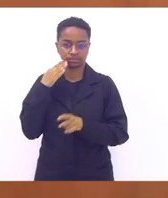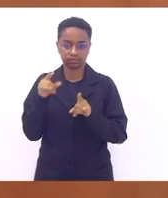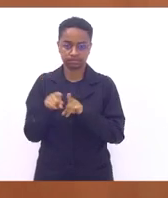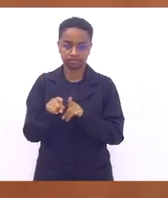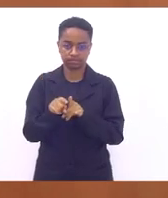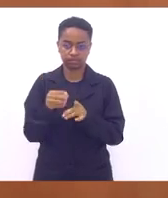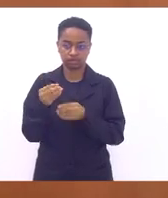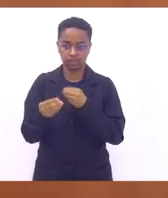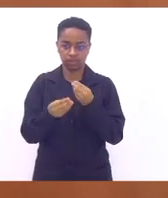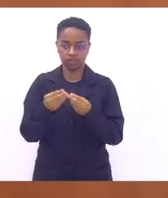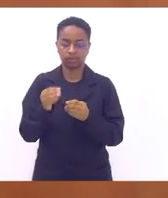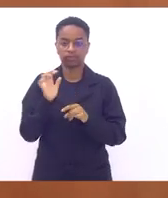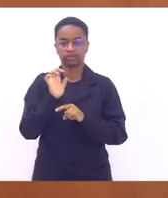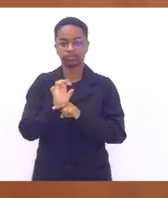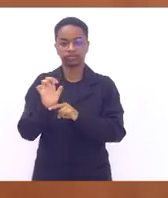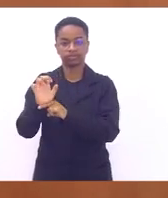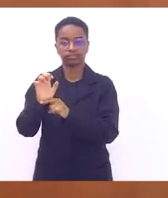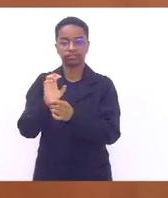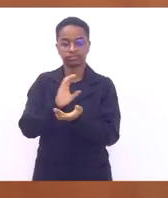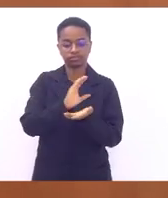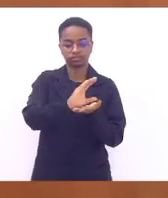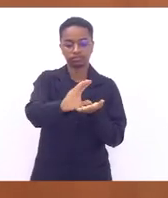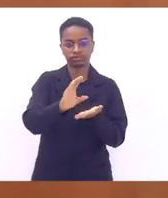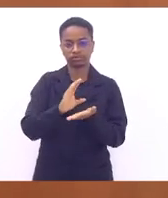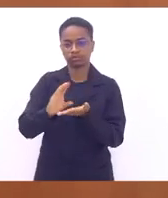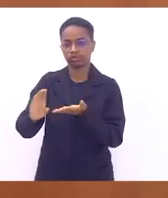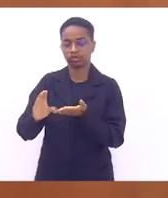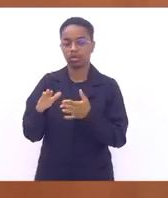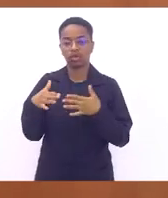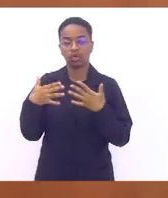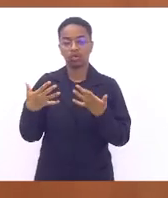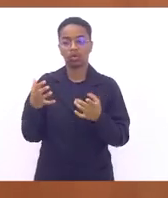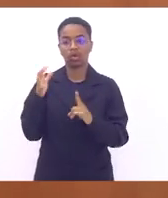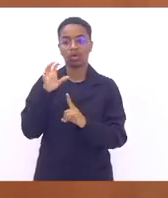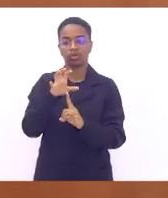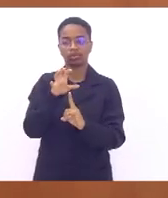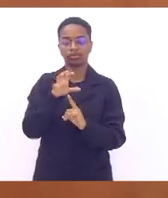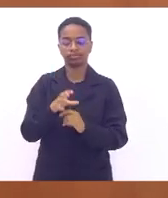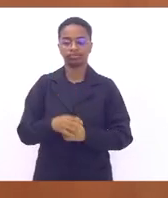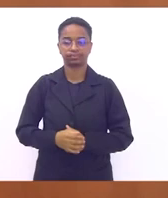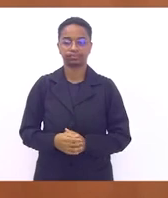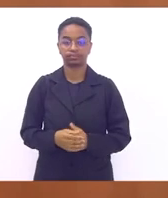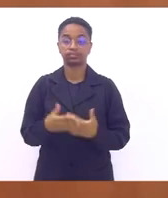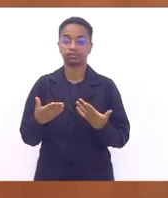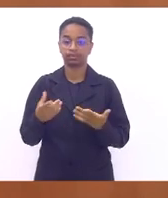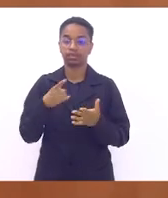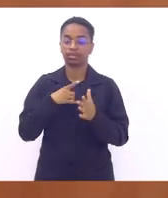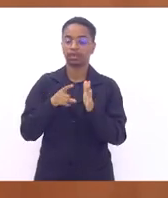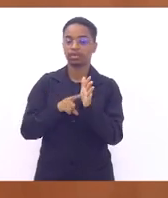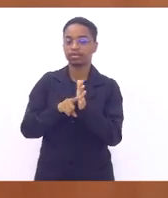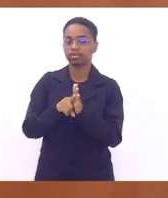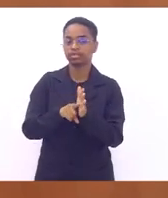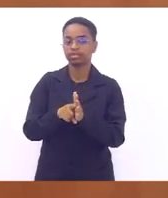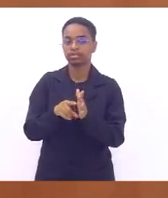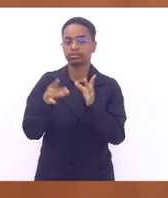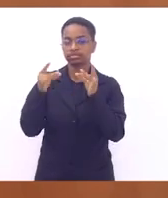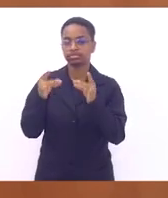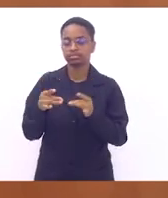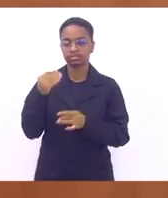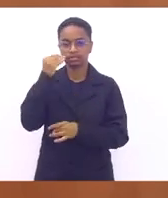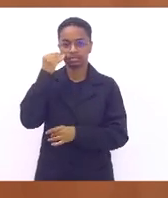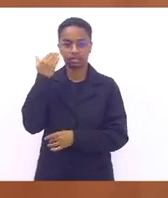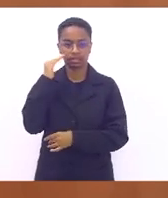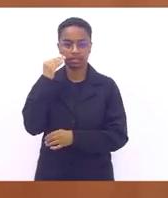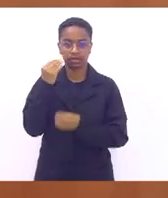nosso Estado, com o repasse que nós vamos fazer, qual vai ser o impacto disso. Então, para isso, vai ter uma pesquisa para entender o impacto